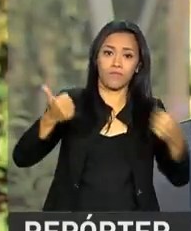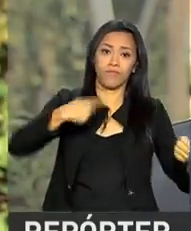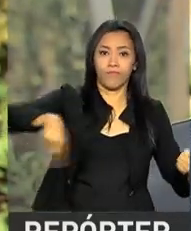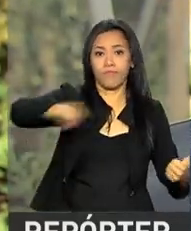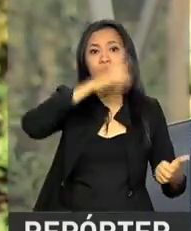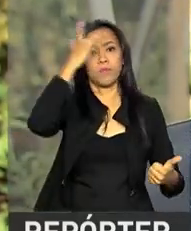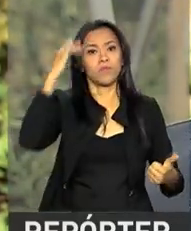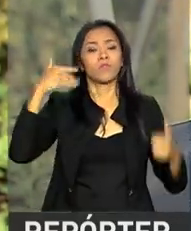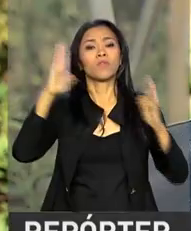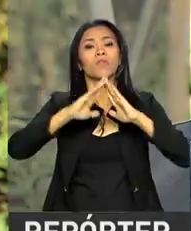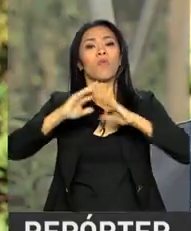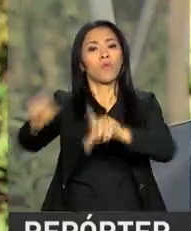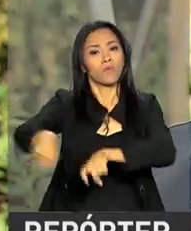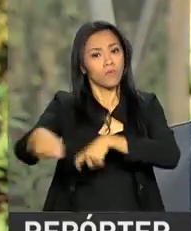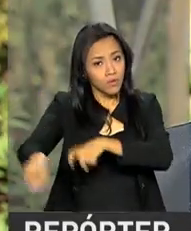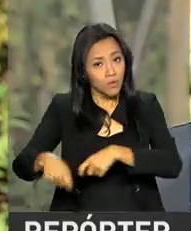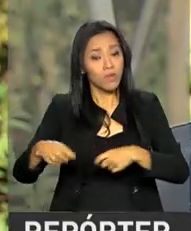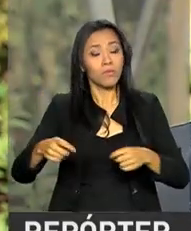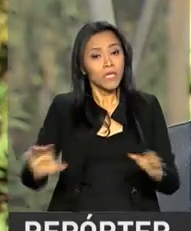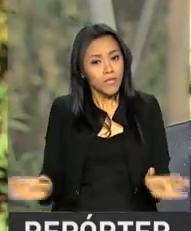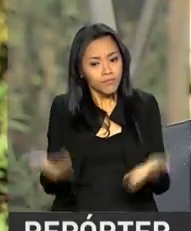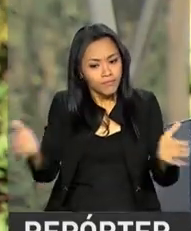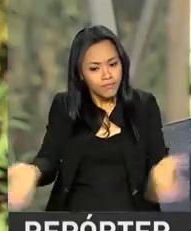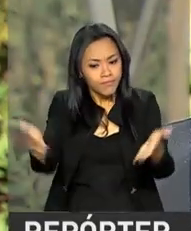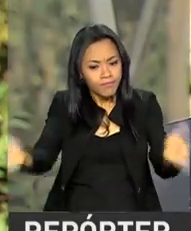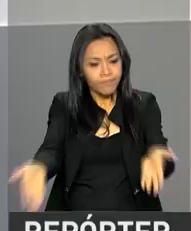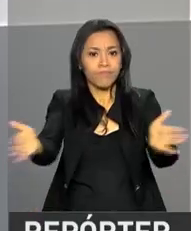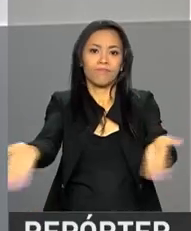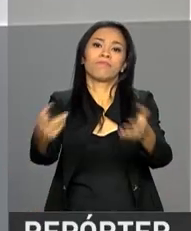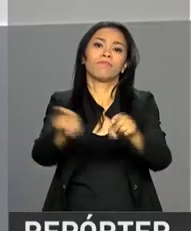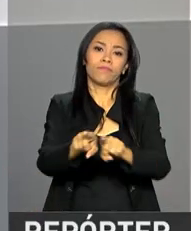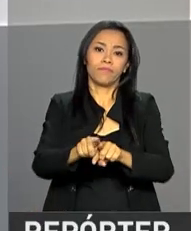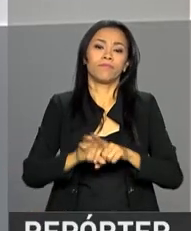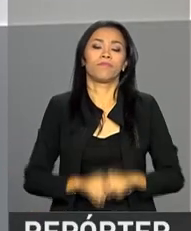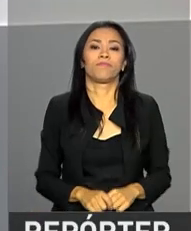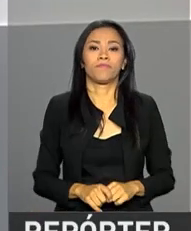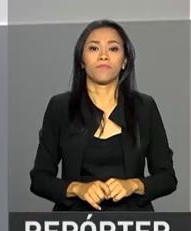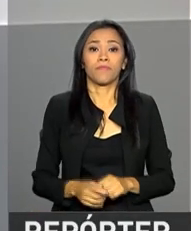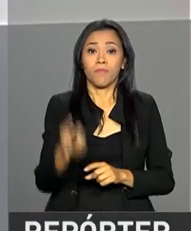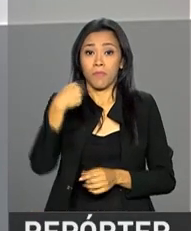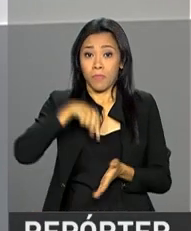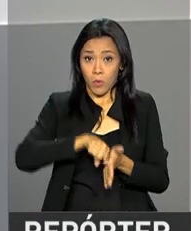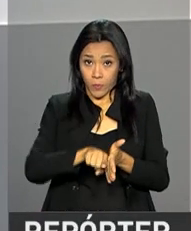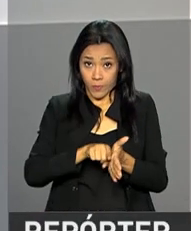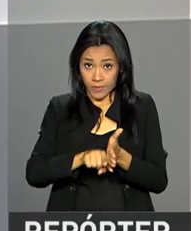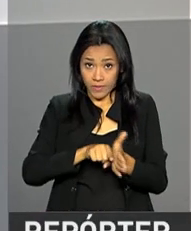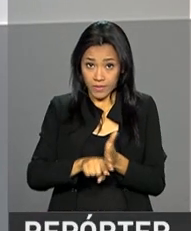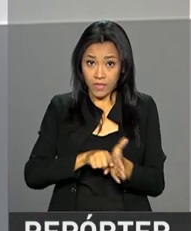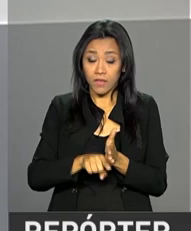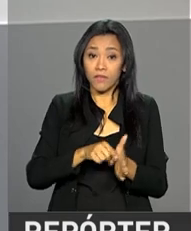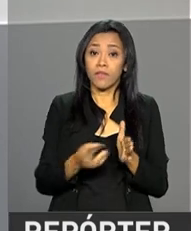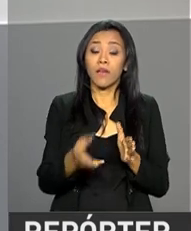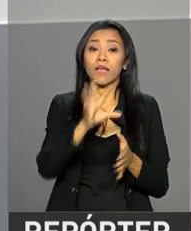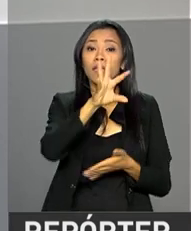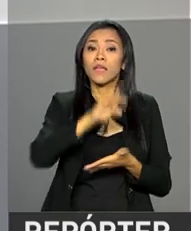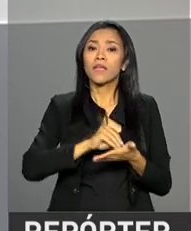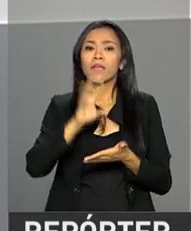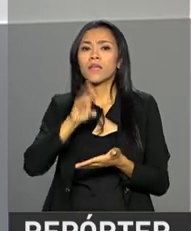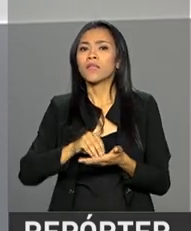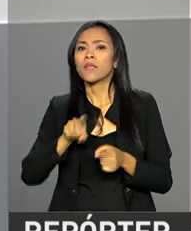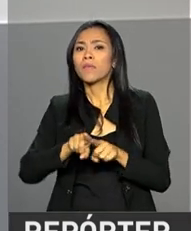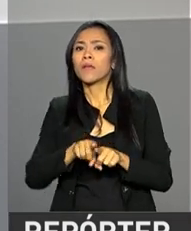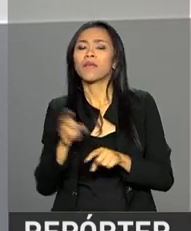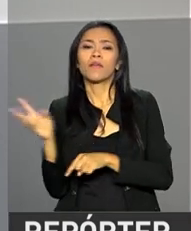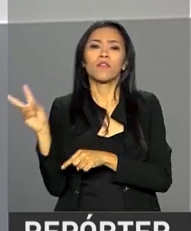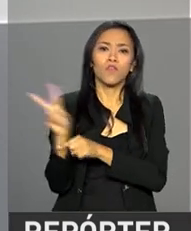também aumento da produtividade dos agricultores familiares o censo também vai levantar dados sobre o crédito e seguro